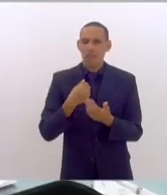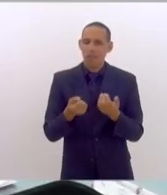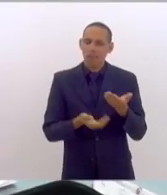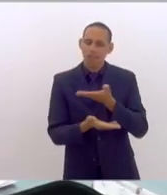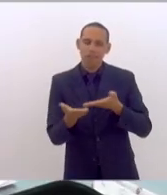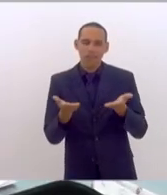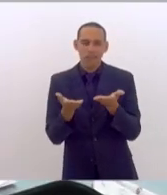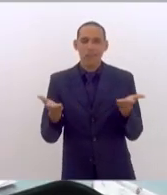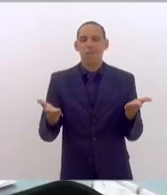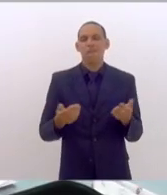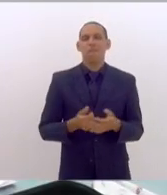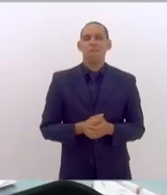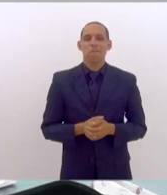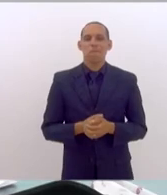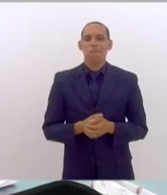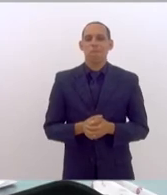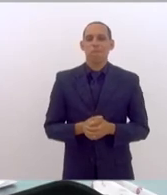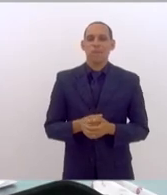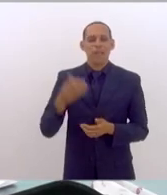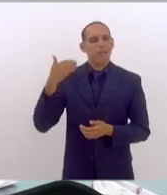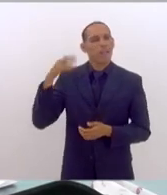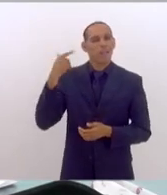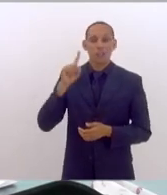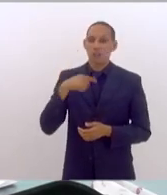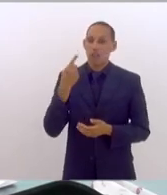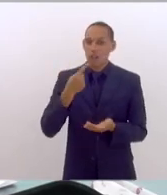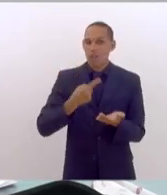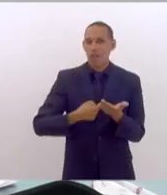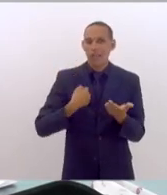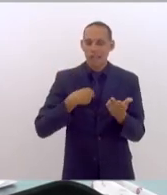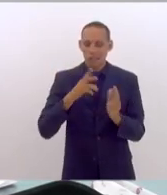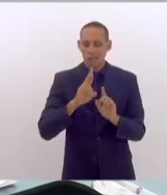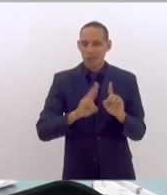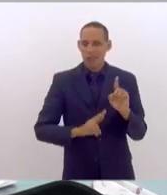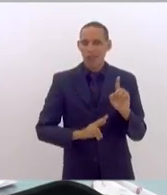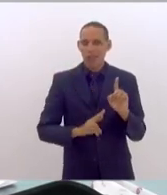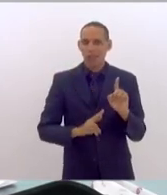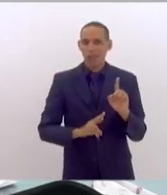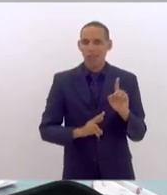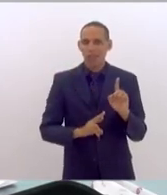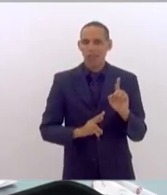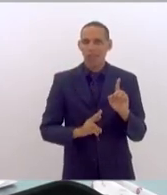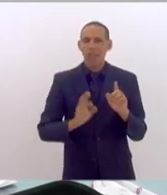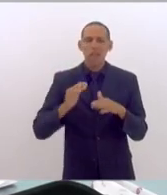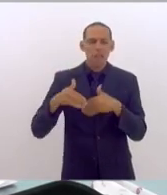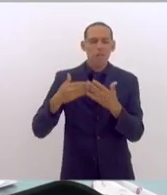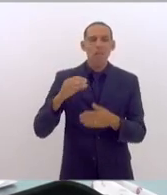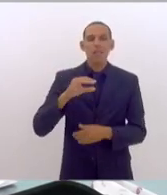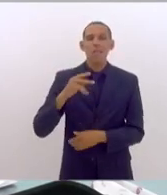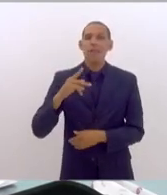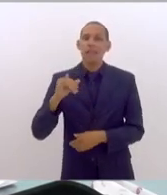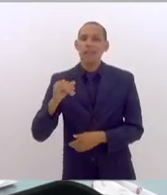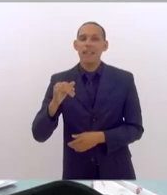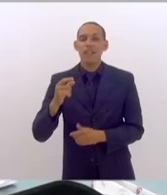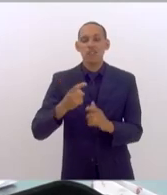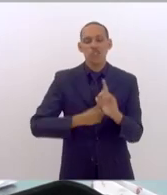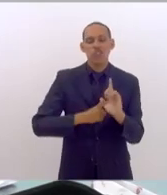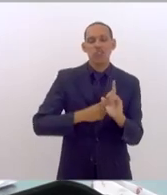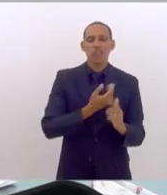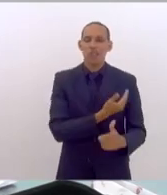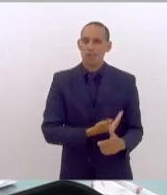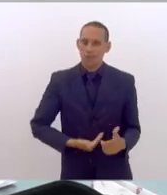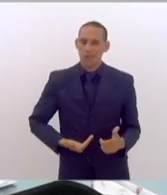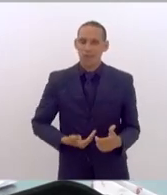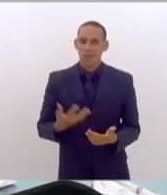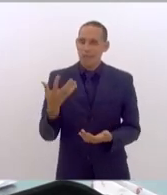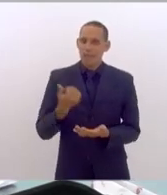é que quando a gente combinou que eu faria relatoria da CPI logo depois teve a CPI da dívida pública que foi